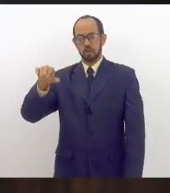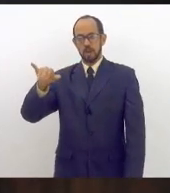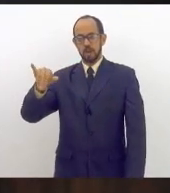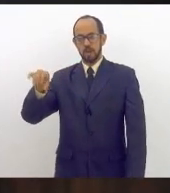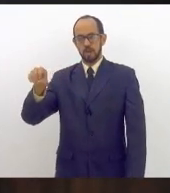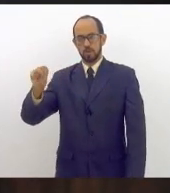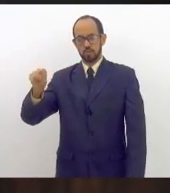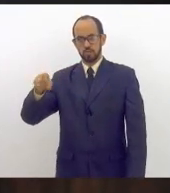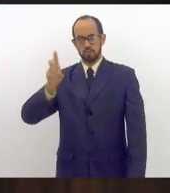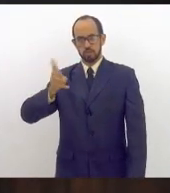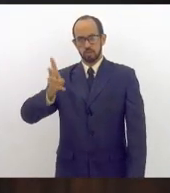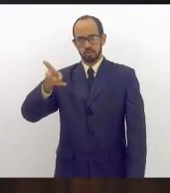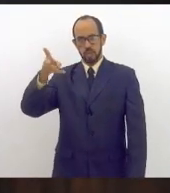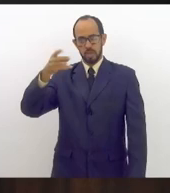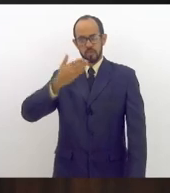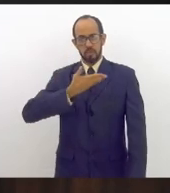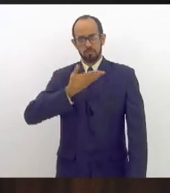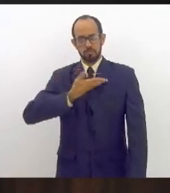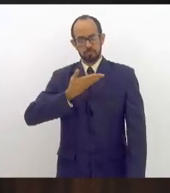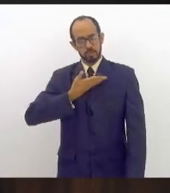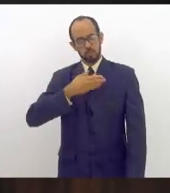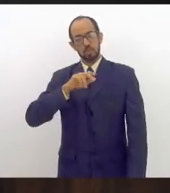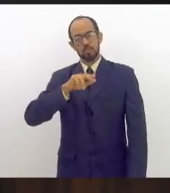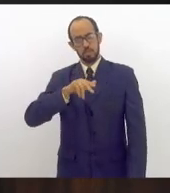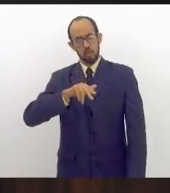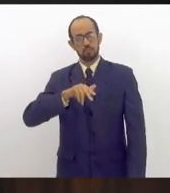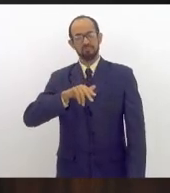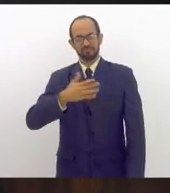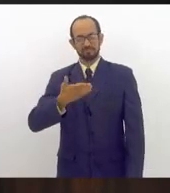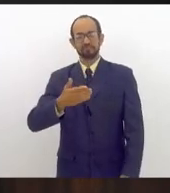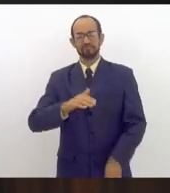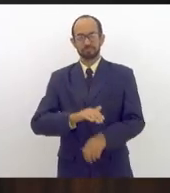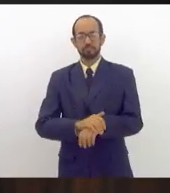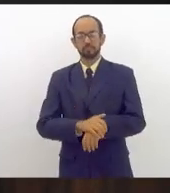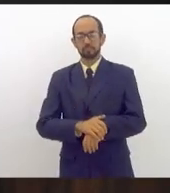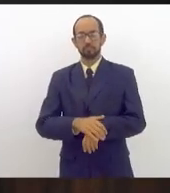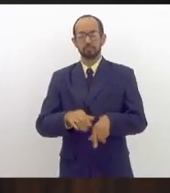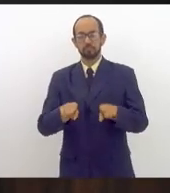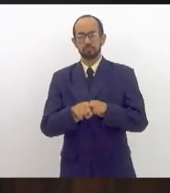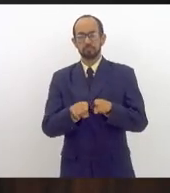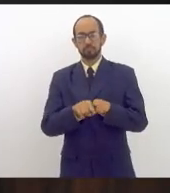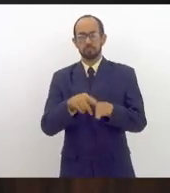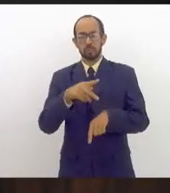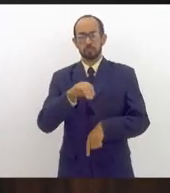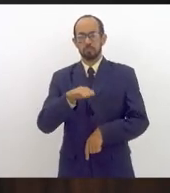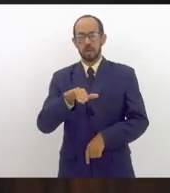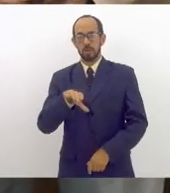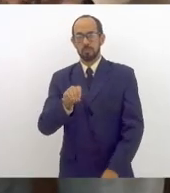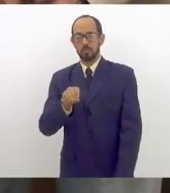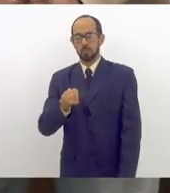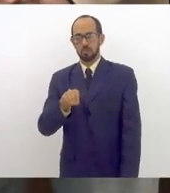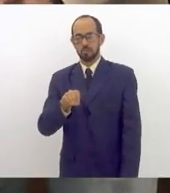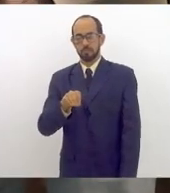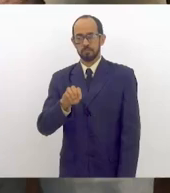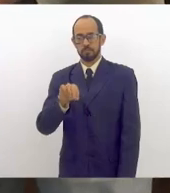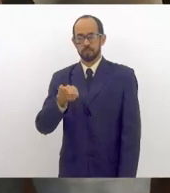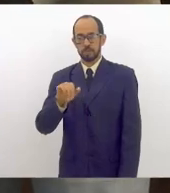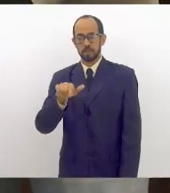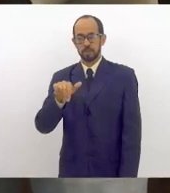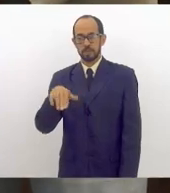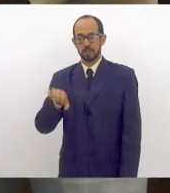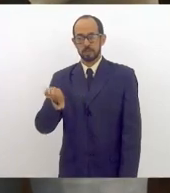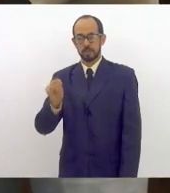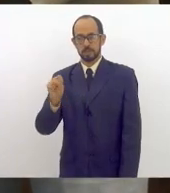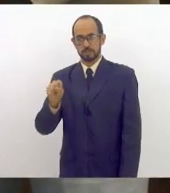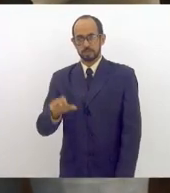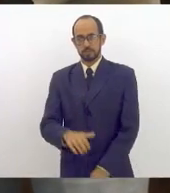Nosso eterno amigo, irmão, camarada, e ao grande Pablo Milanês. Justíssima ambas as homenagens,